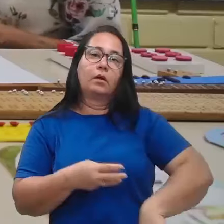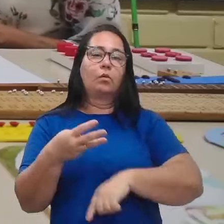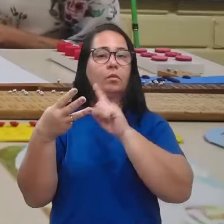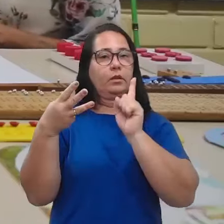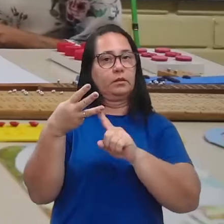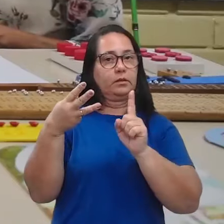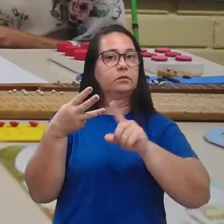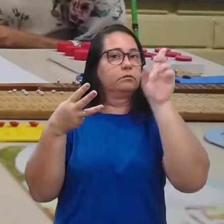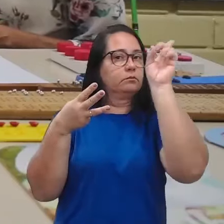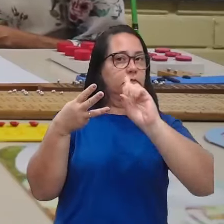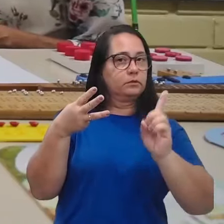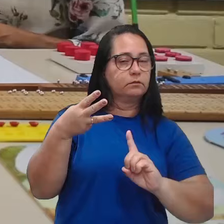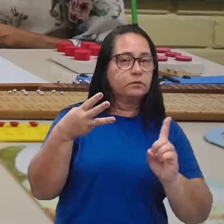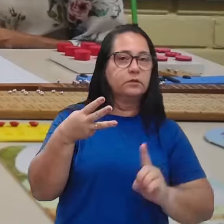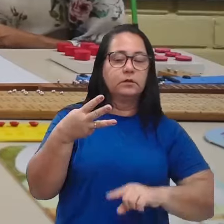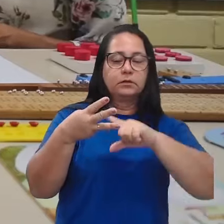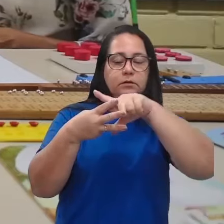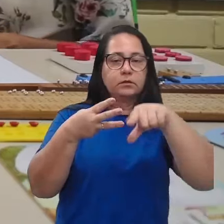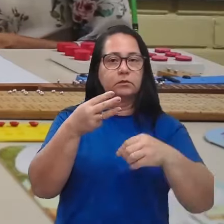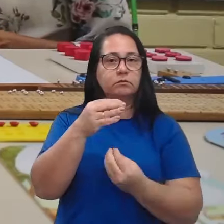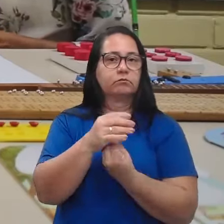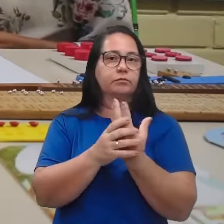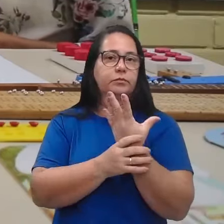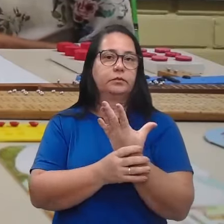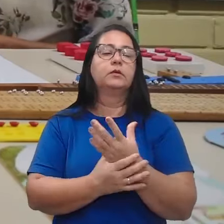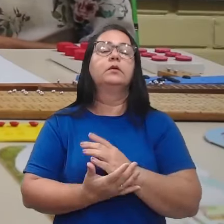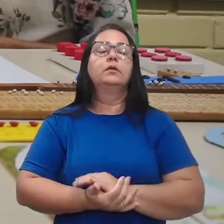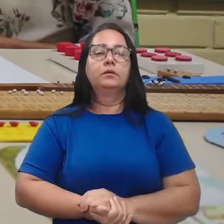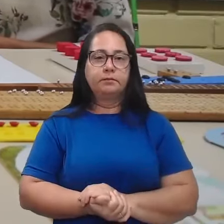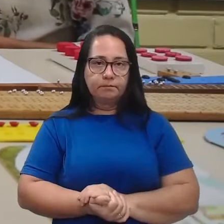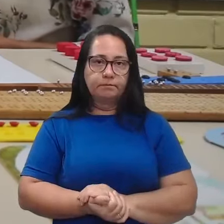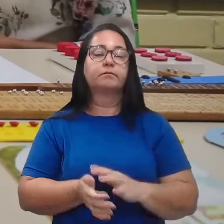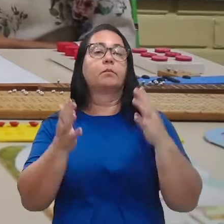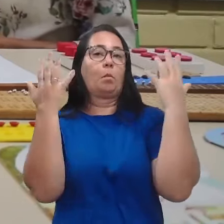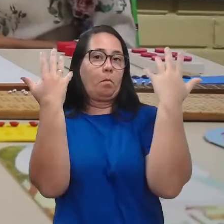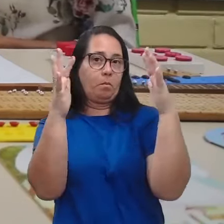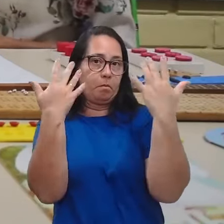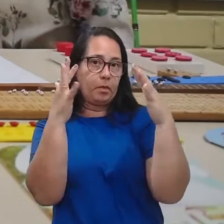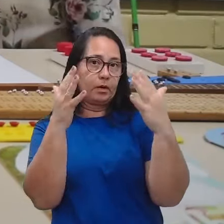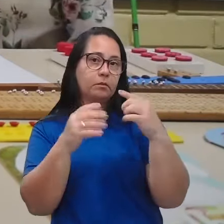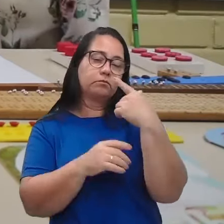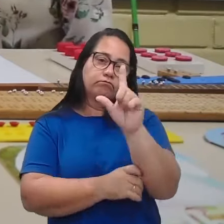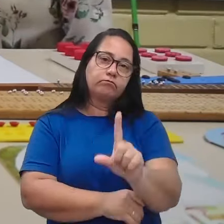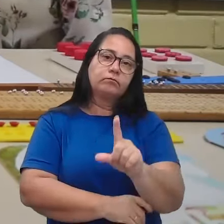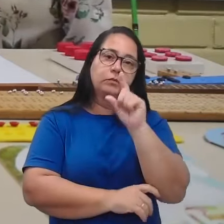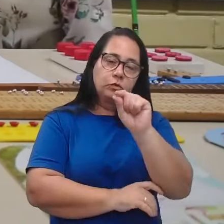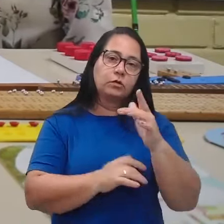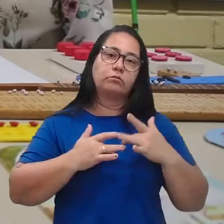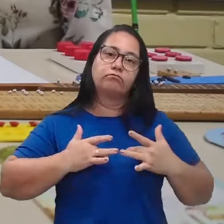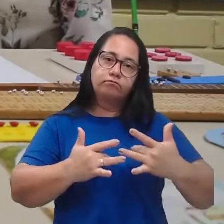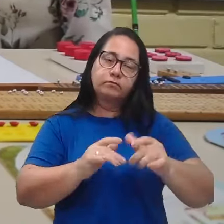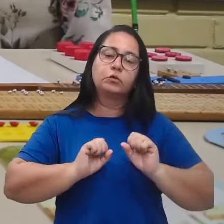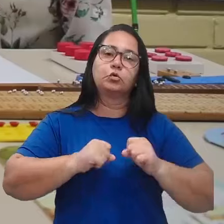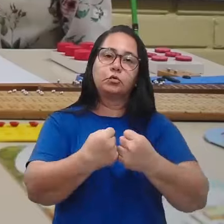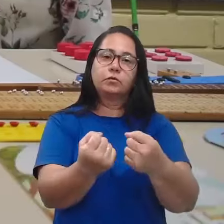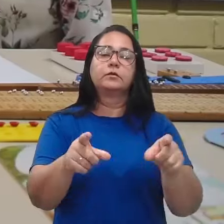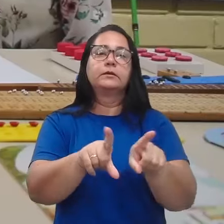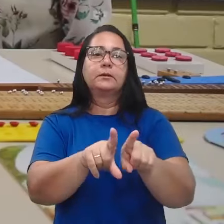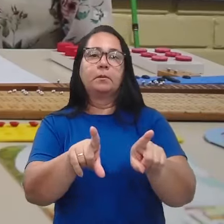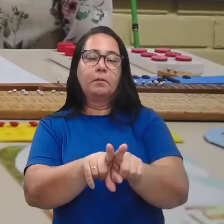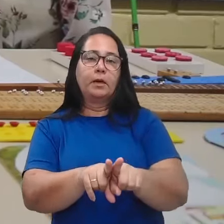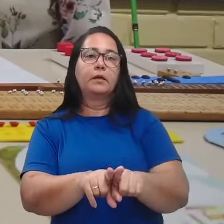deficiência. Unindo aí as duas coisas, né? Isso. Que legal, professora, parabéns pela sua determinação, pelo seu esforço também em